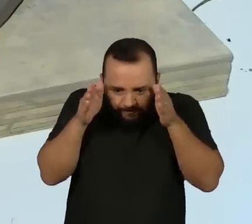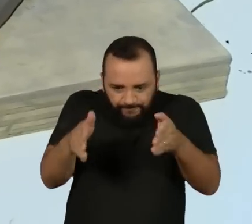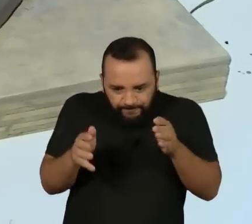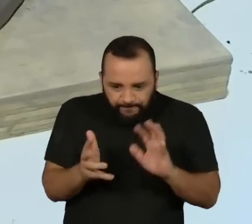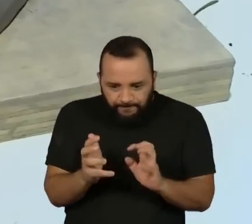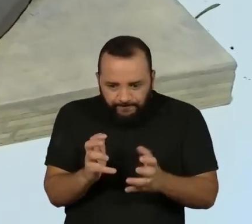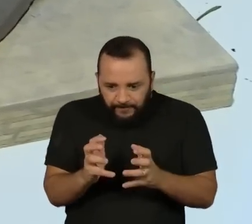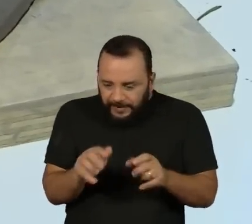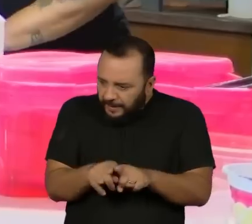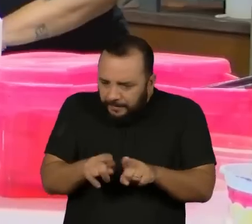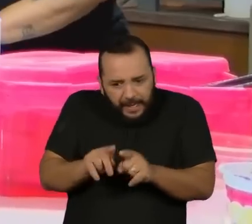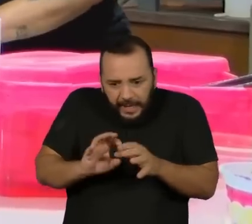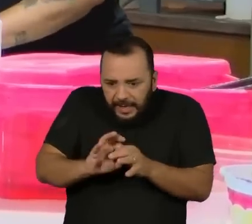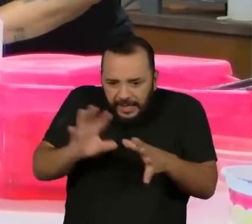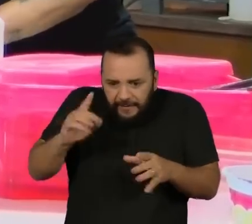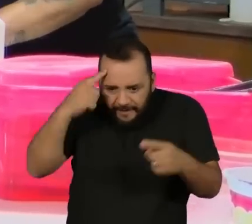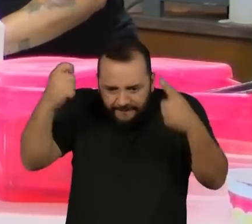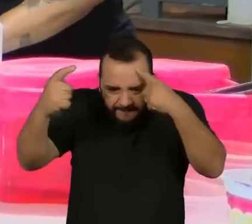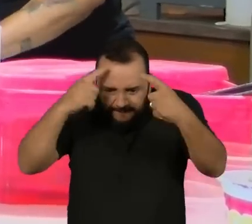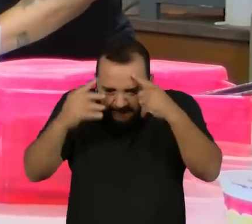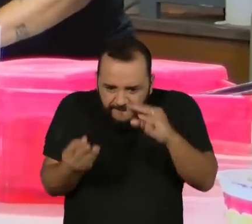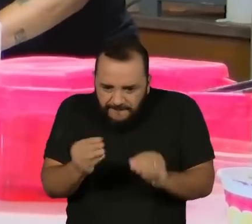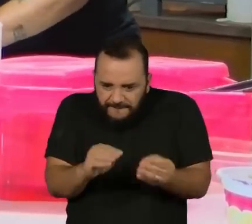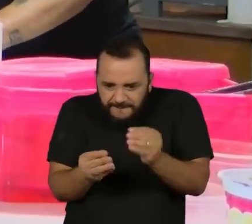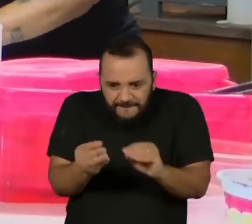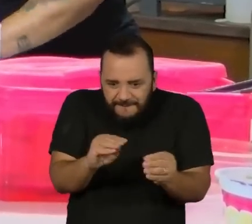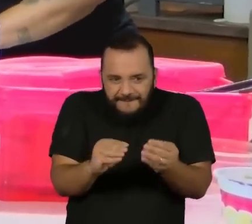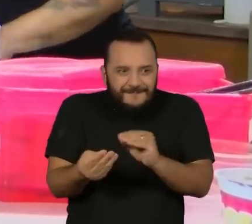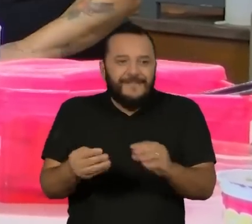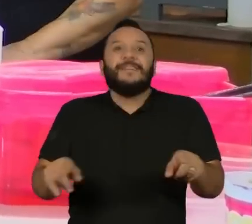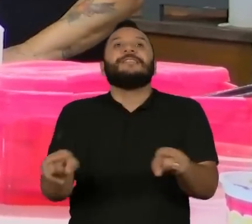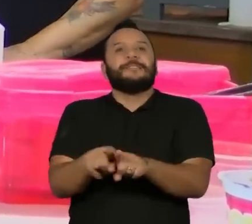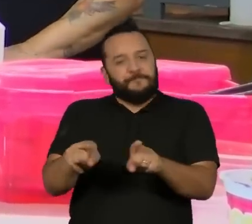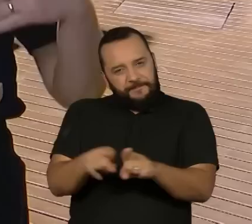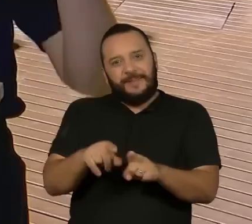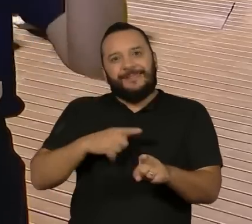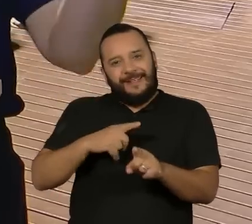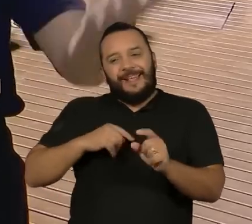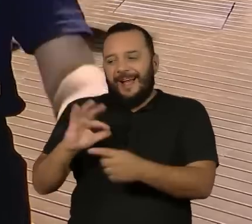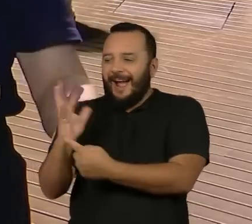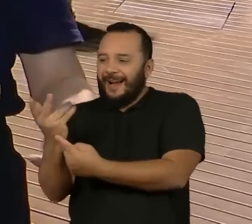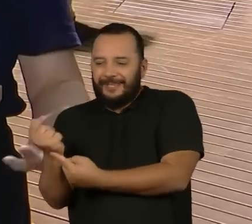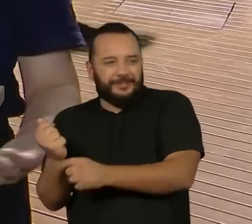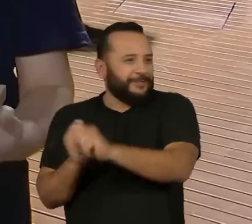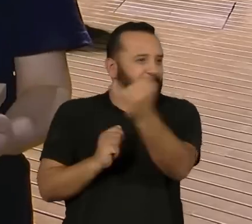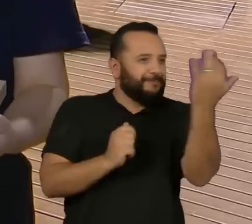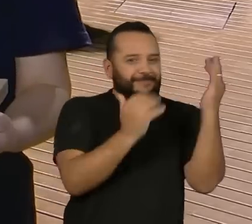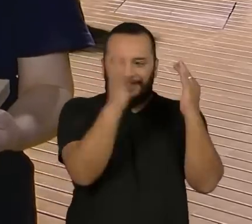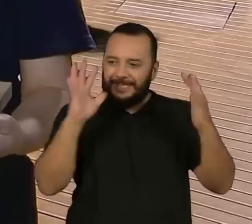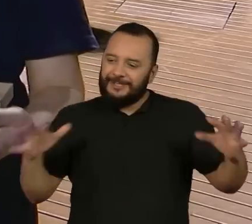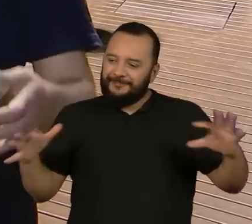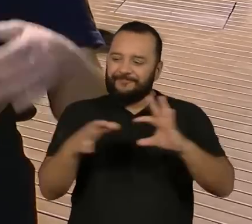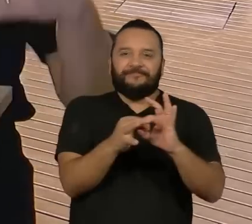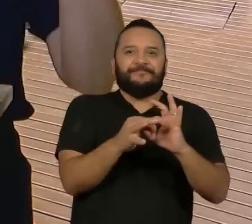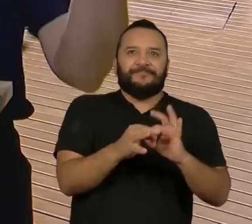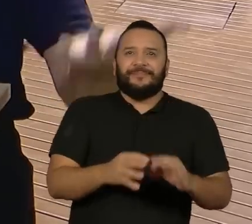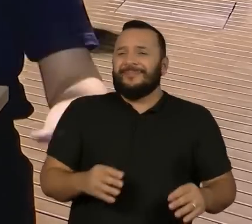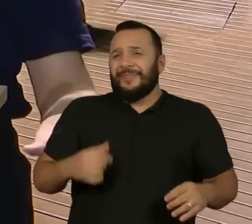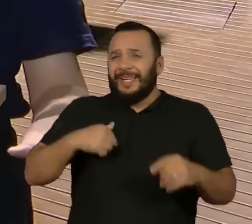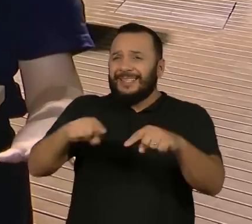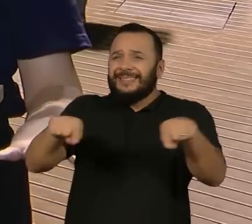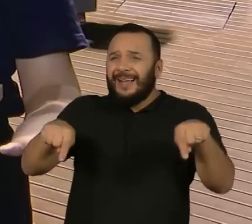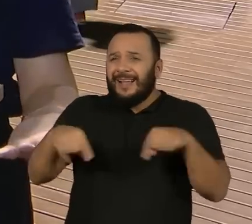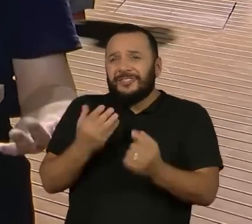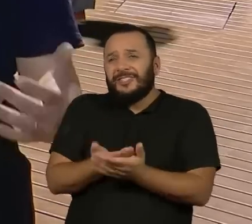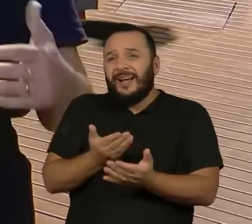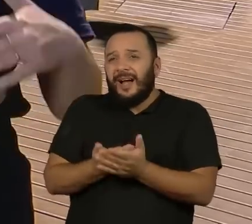expresse livremente. Além disso, conecta o fazer artístico com o meio ambiente. Tirar as crianças um pouco da sala de aula, que acaba virando um